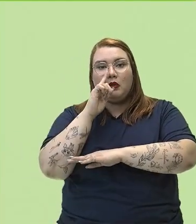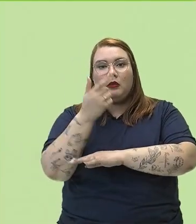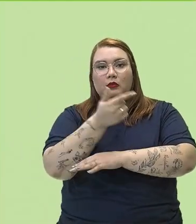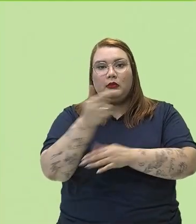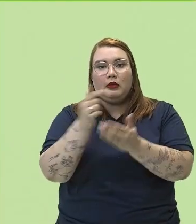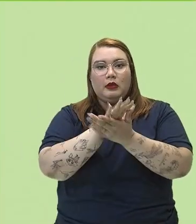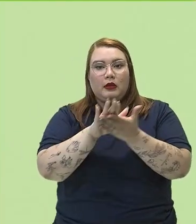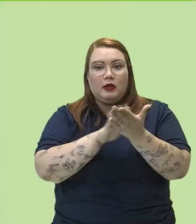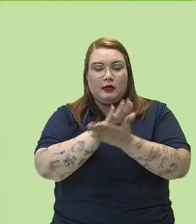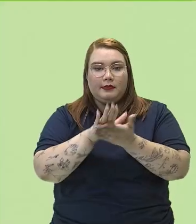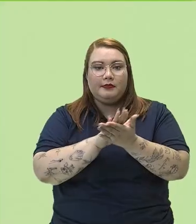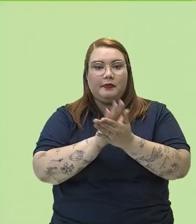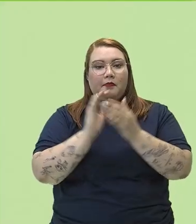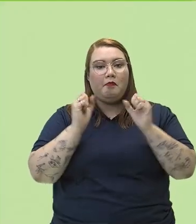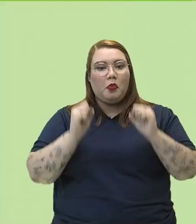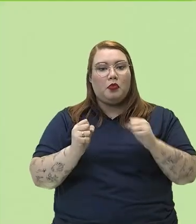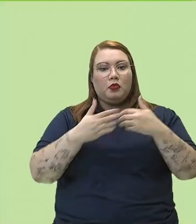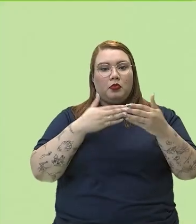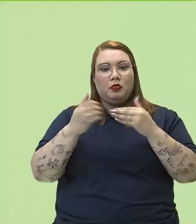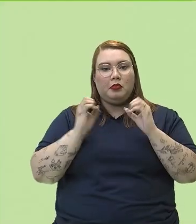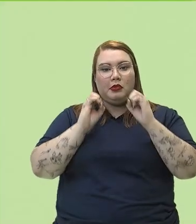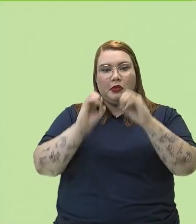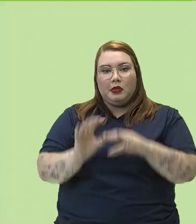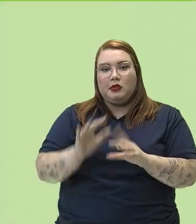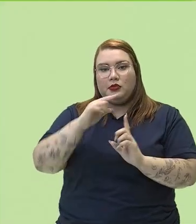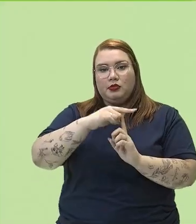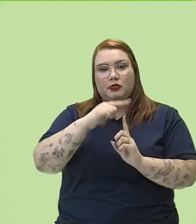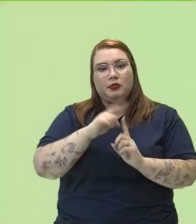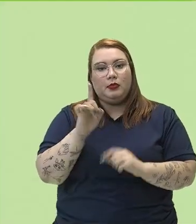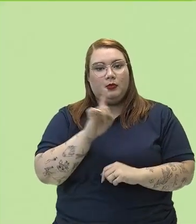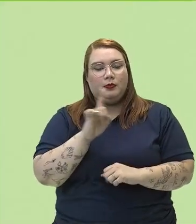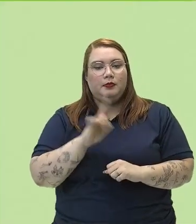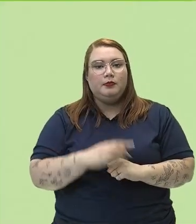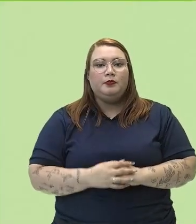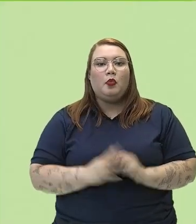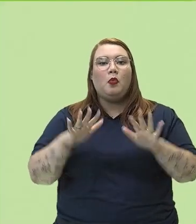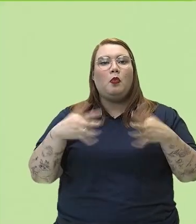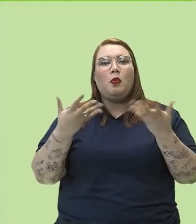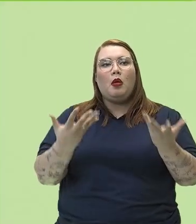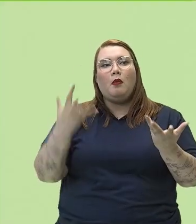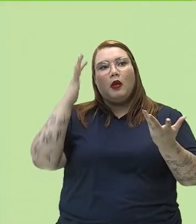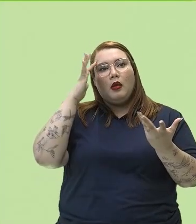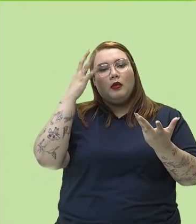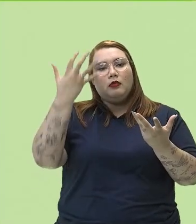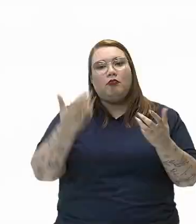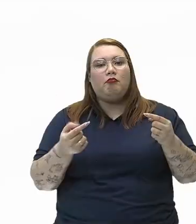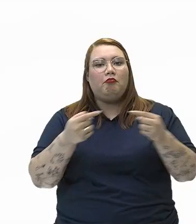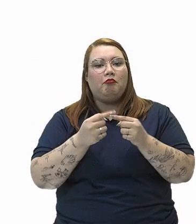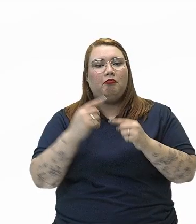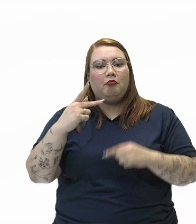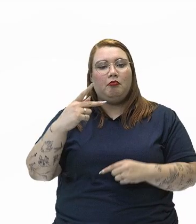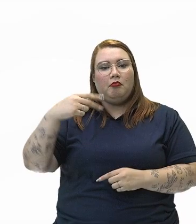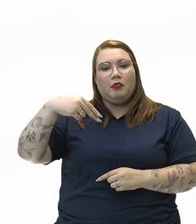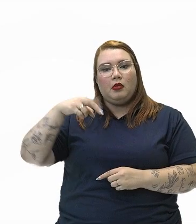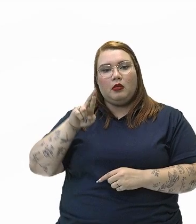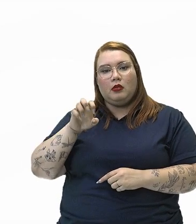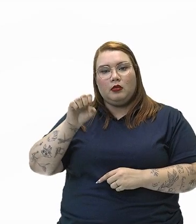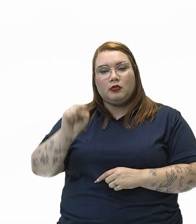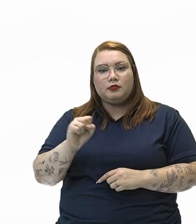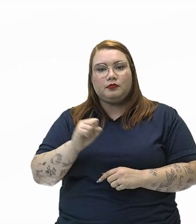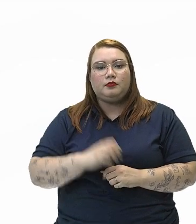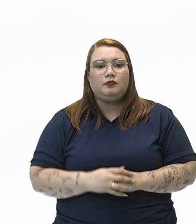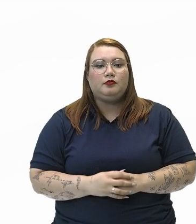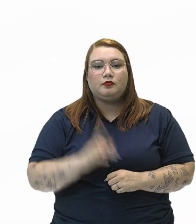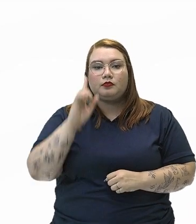ser descartada em lixo doméstico. Qual é a solução, né, da PNRS aí para esse